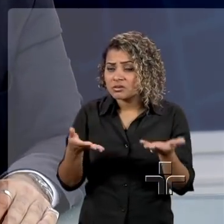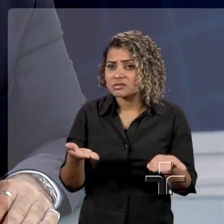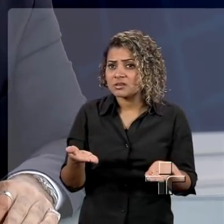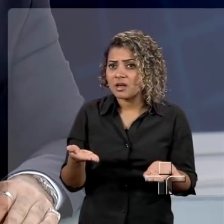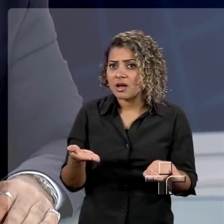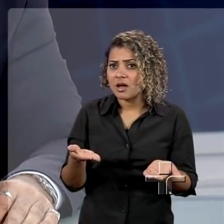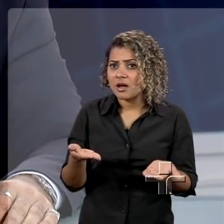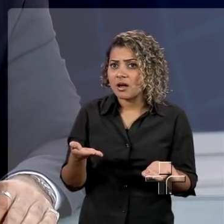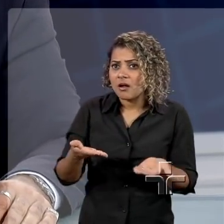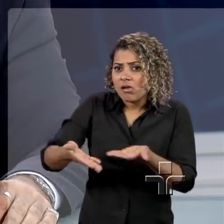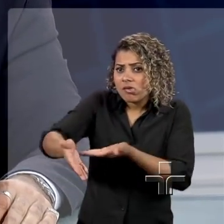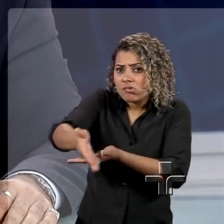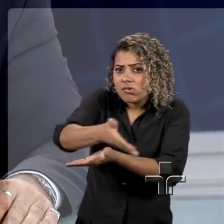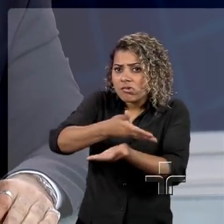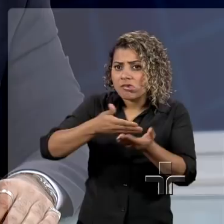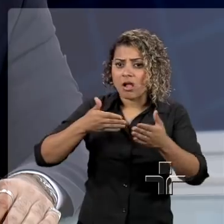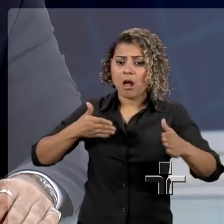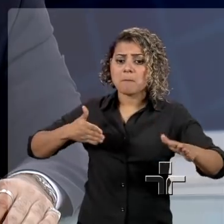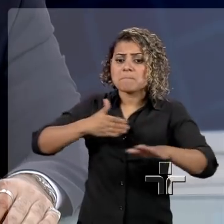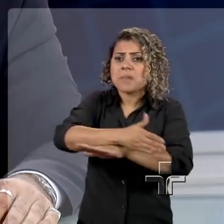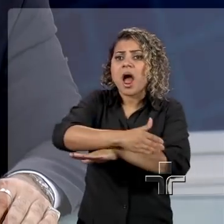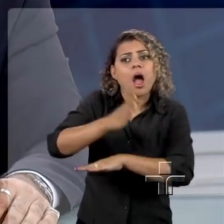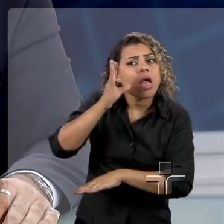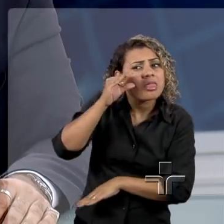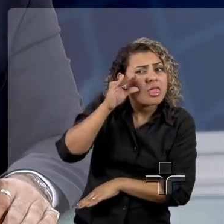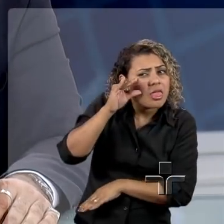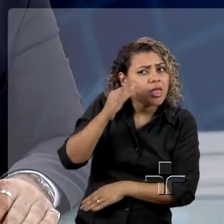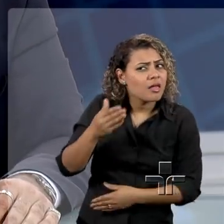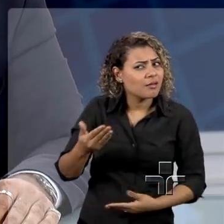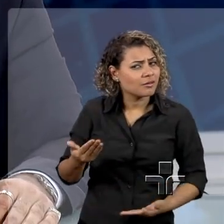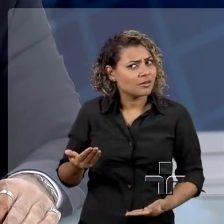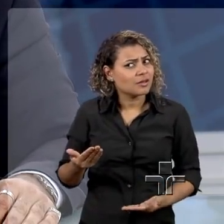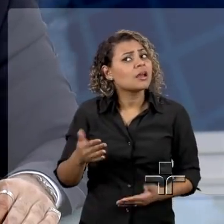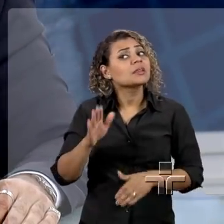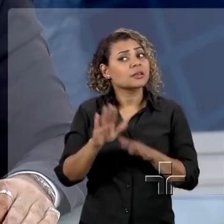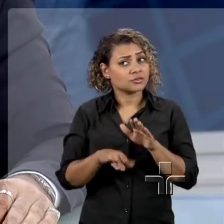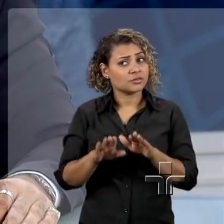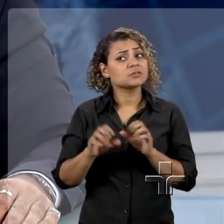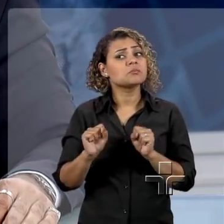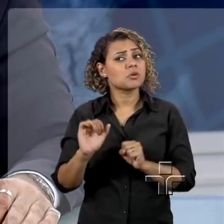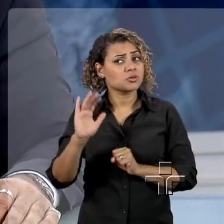esta vivência virtual, né, que acaba gerando esta